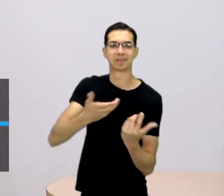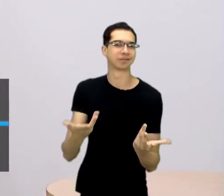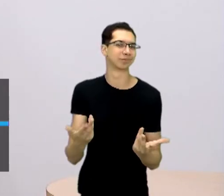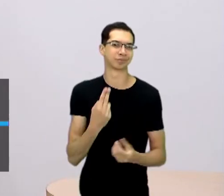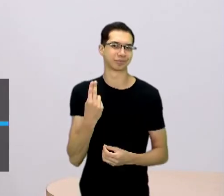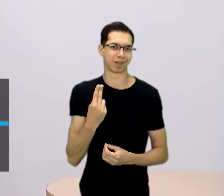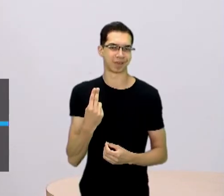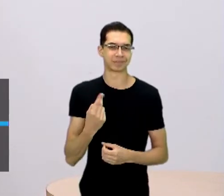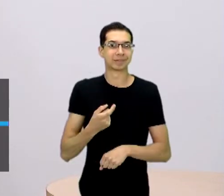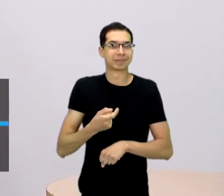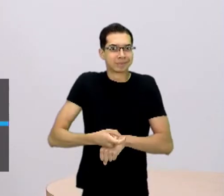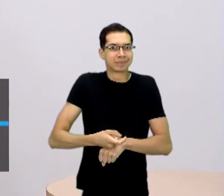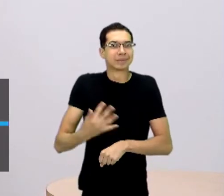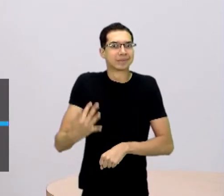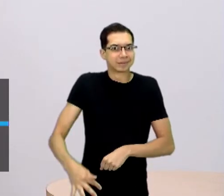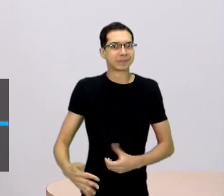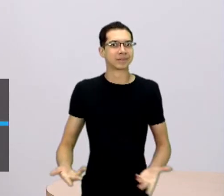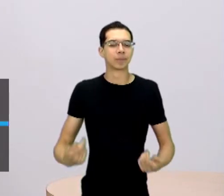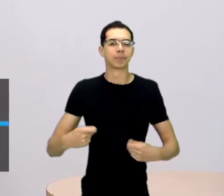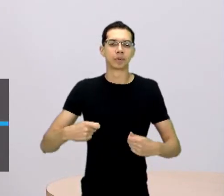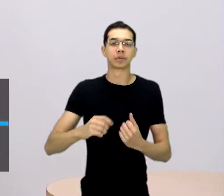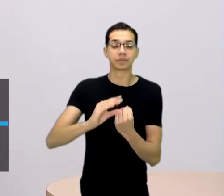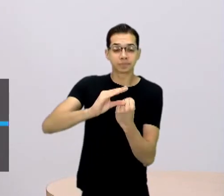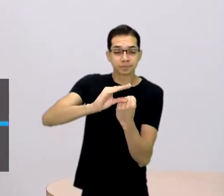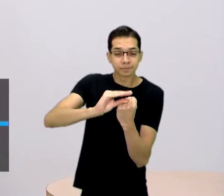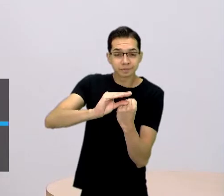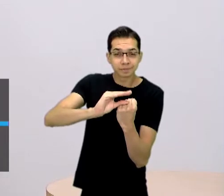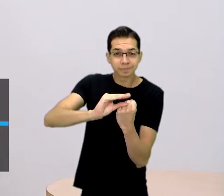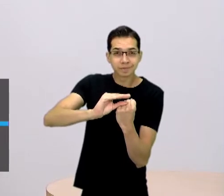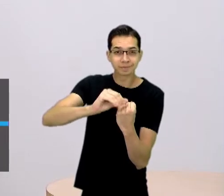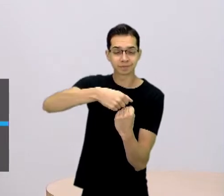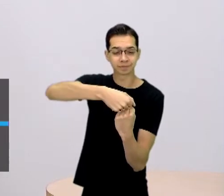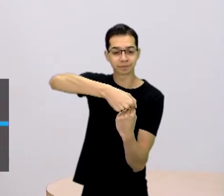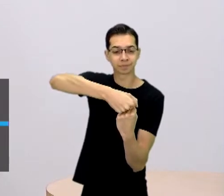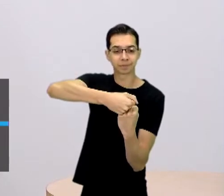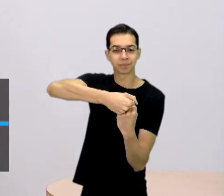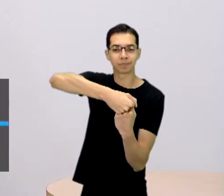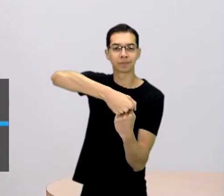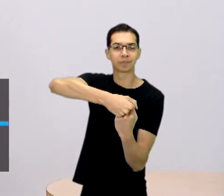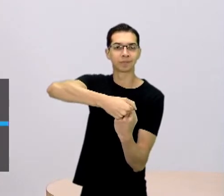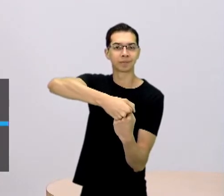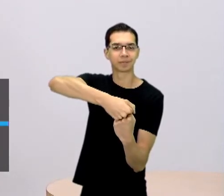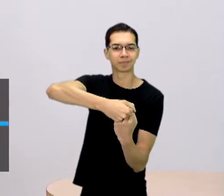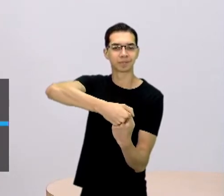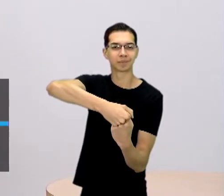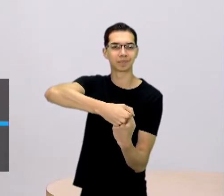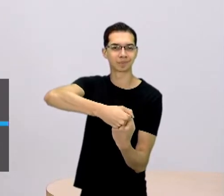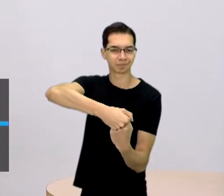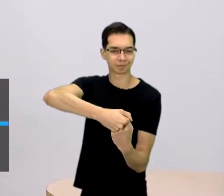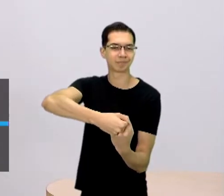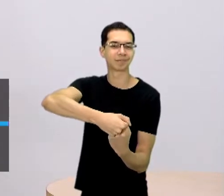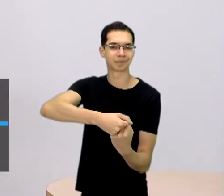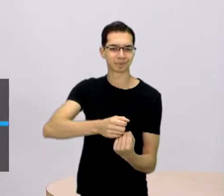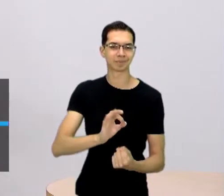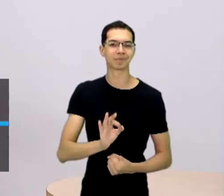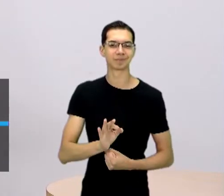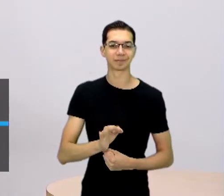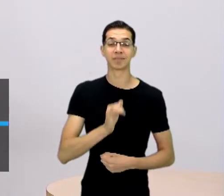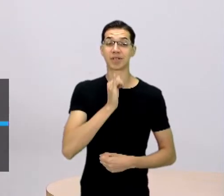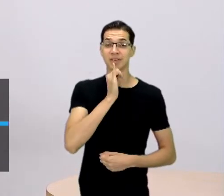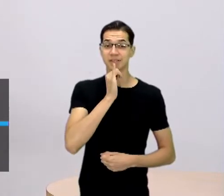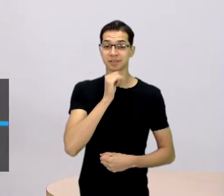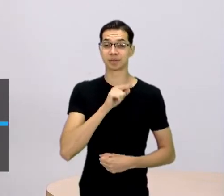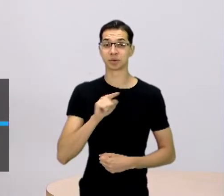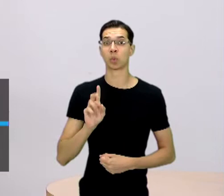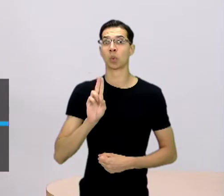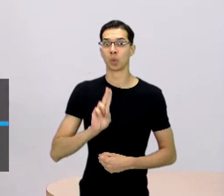uma almofadinha, né? Que quando, por exemplo, a gente usa essa almofada e a gente deita, né? Ela, então, relaxa,